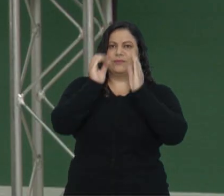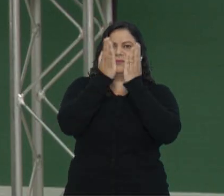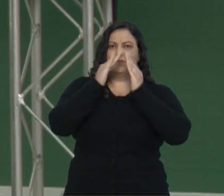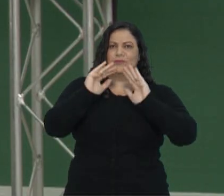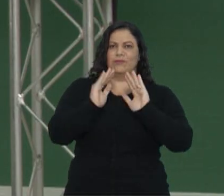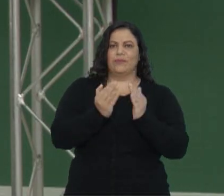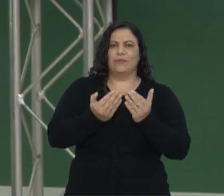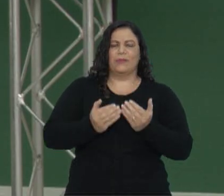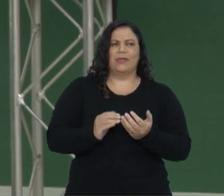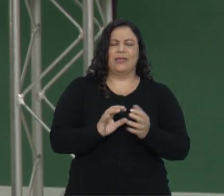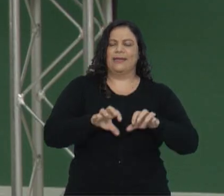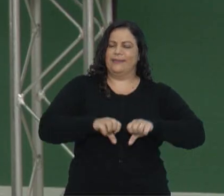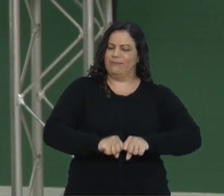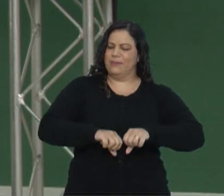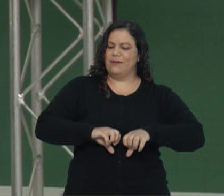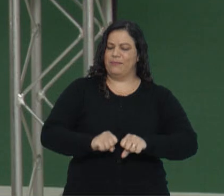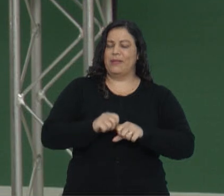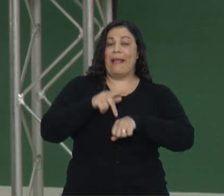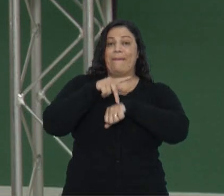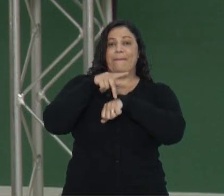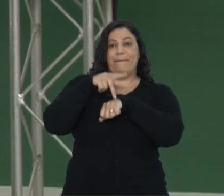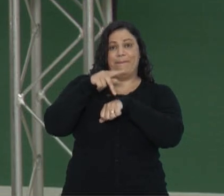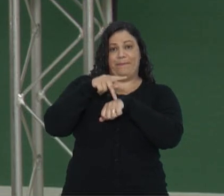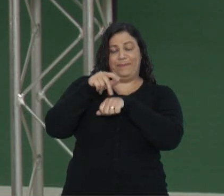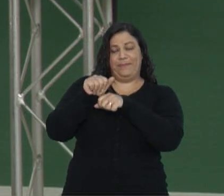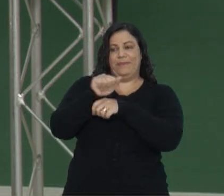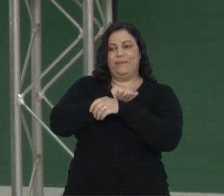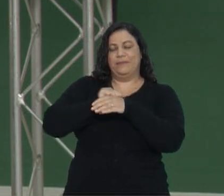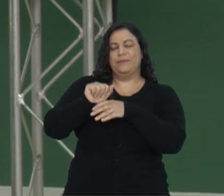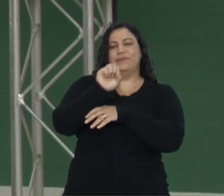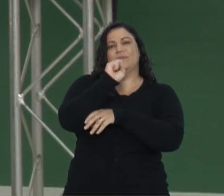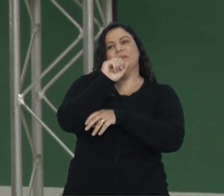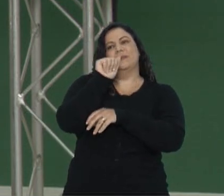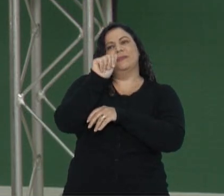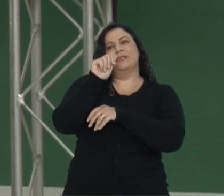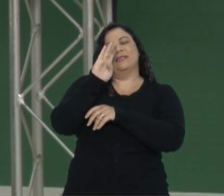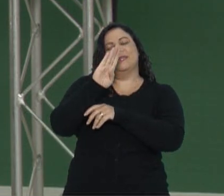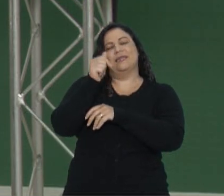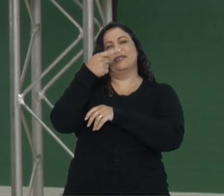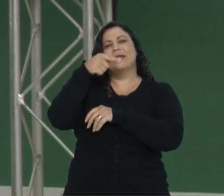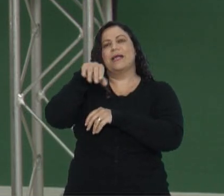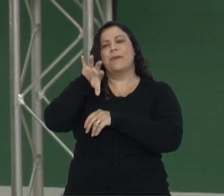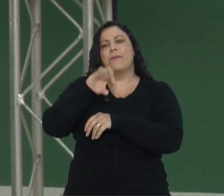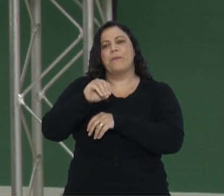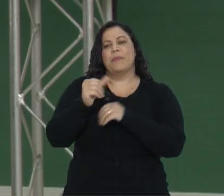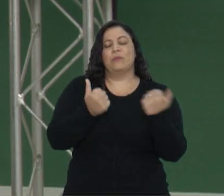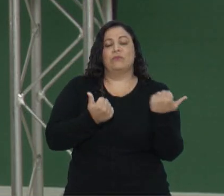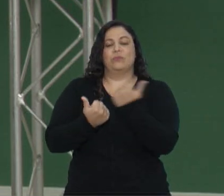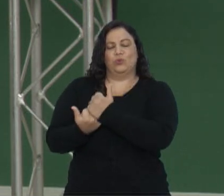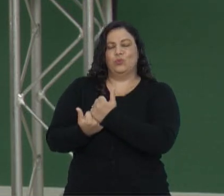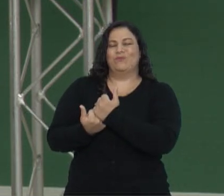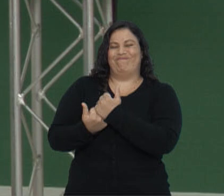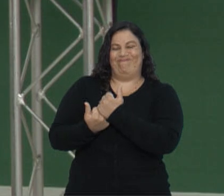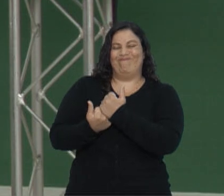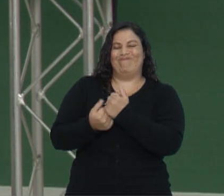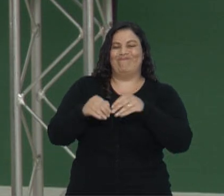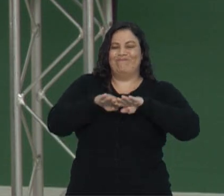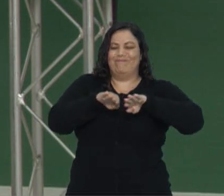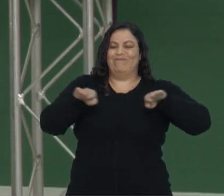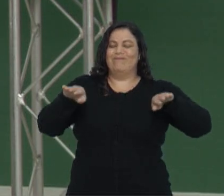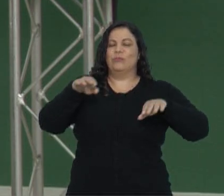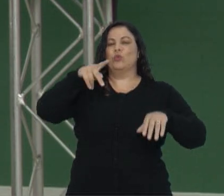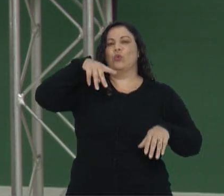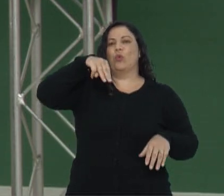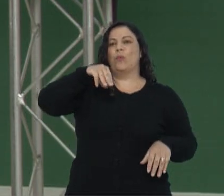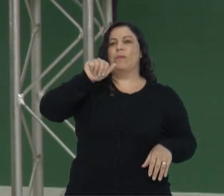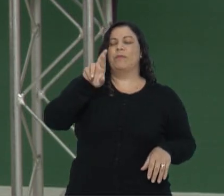a pedra-sabão é uma característica nossa, né, para substituir até o mármore, que era caro, e o Brasil, a gente usava muito pedra-sabão, mesmo nas